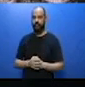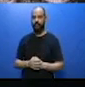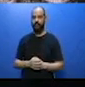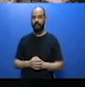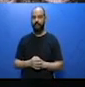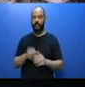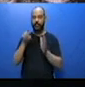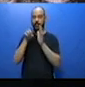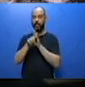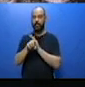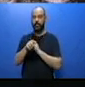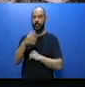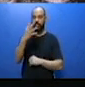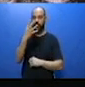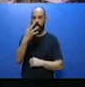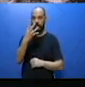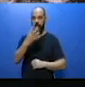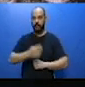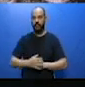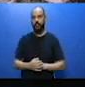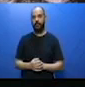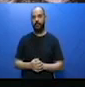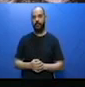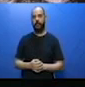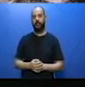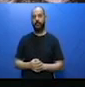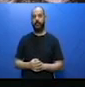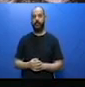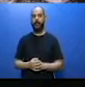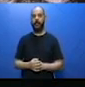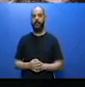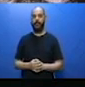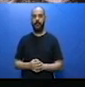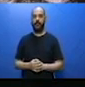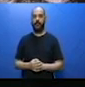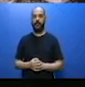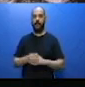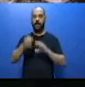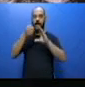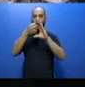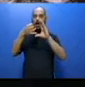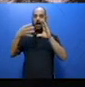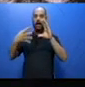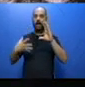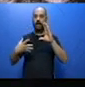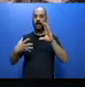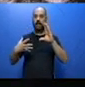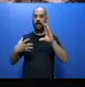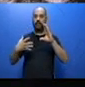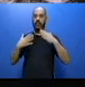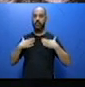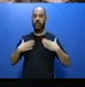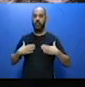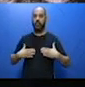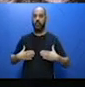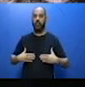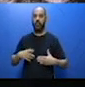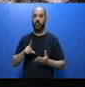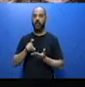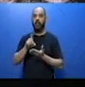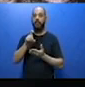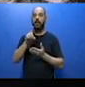Pergunta número 4. Qual a outra característica do corpo da minhoca é possível